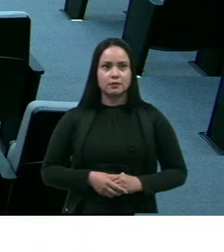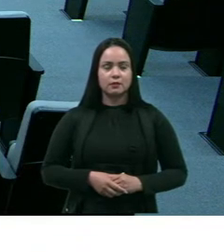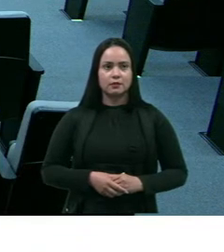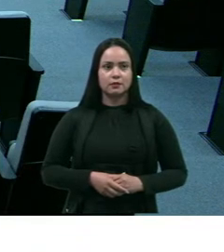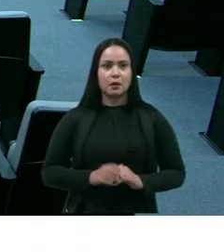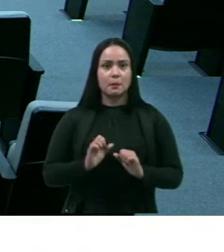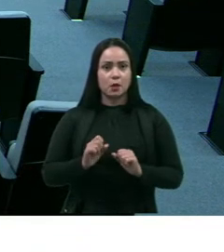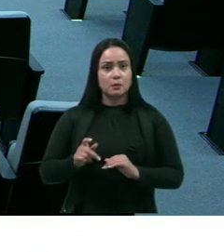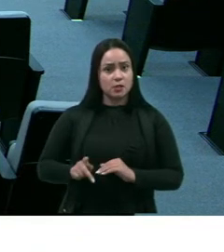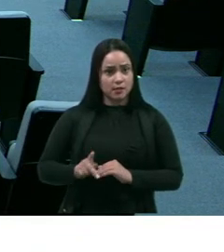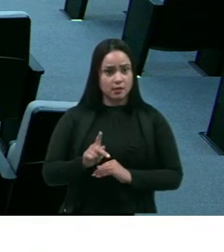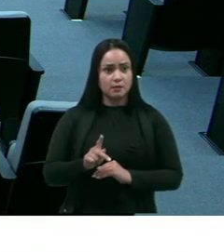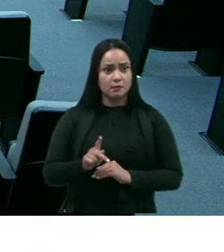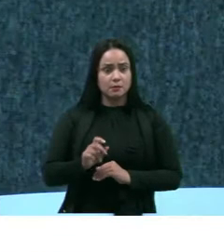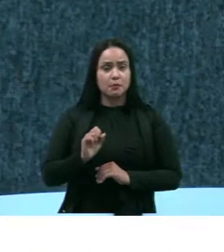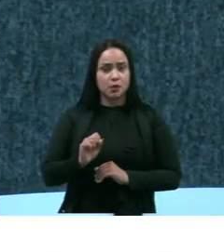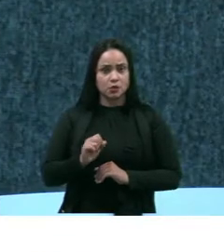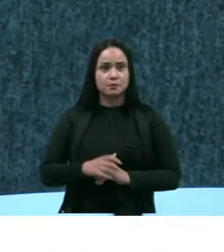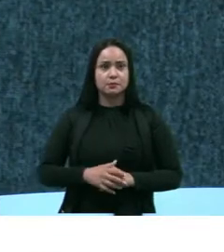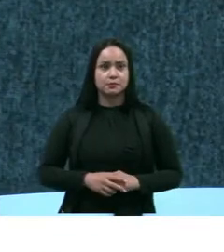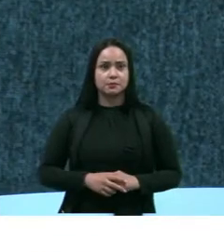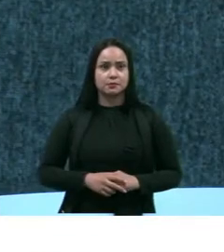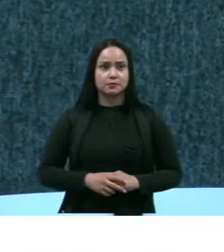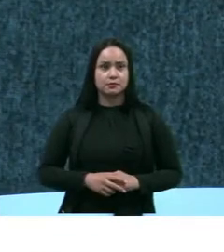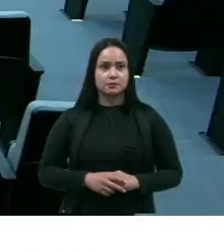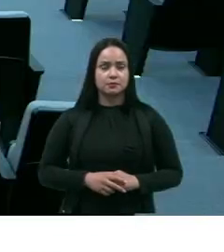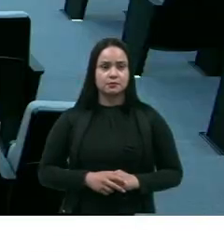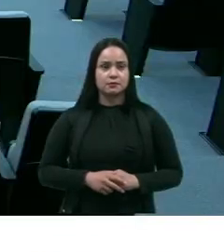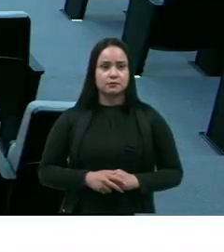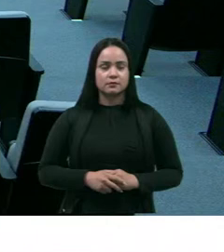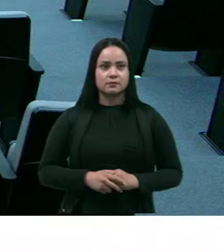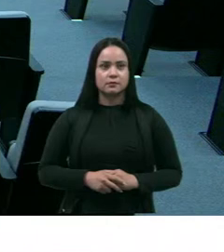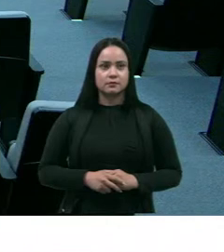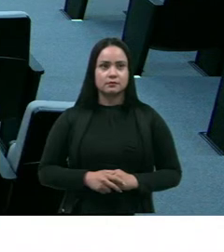Posso prosseguir? Pode prosseguir.